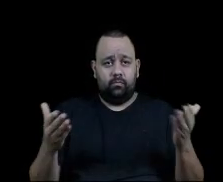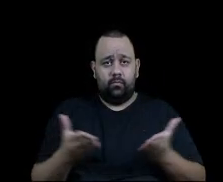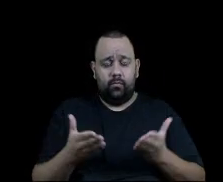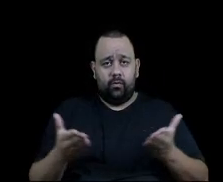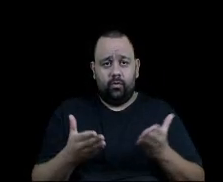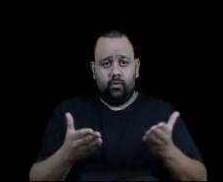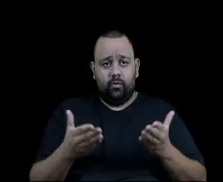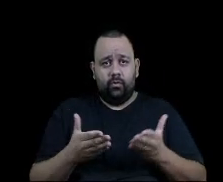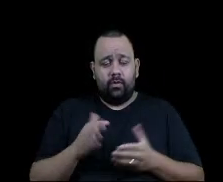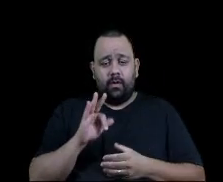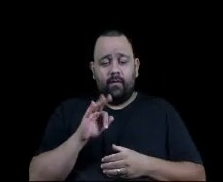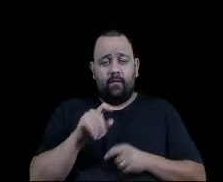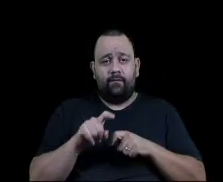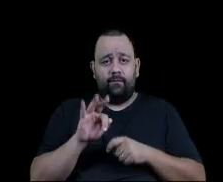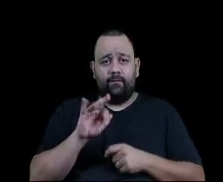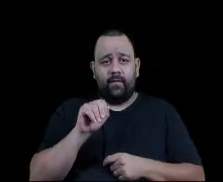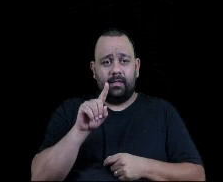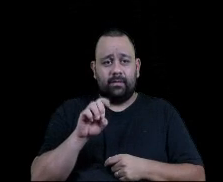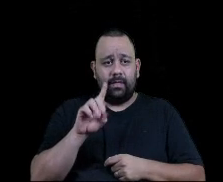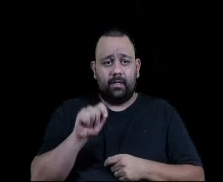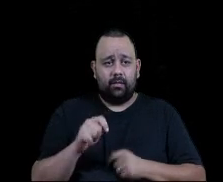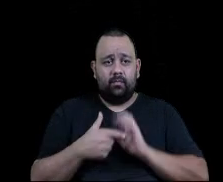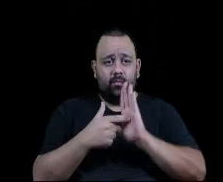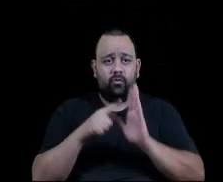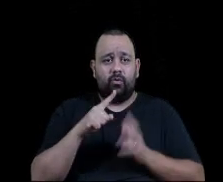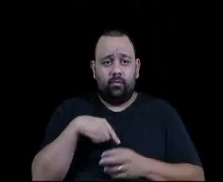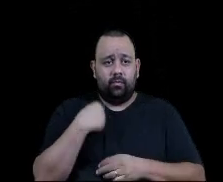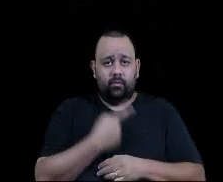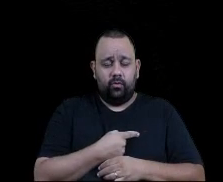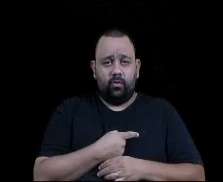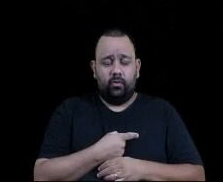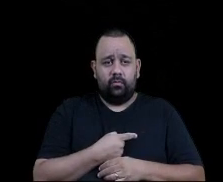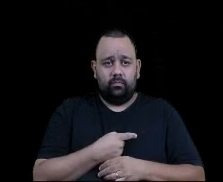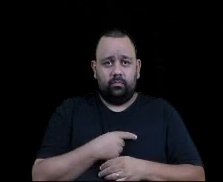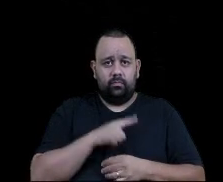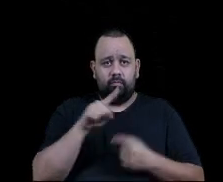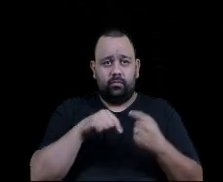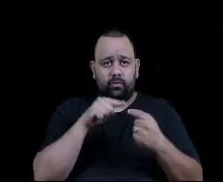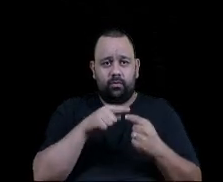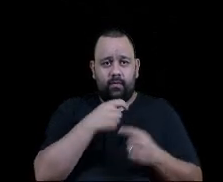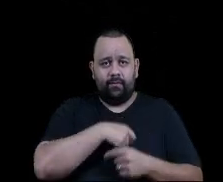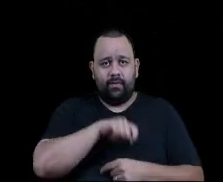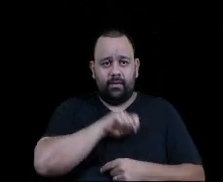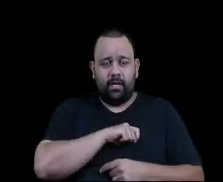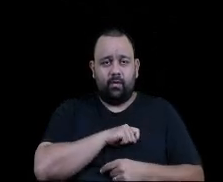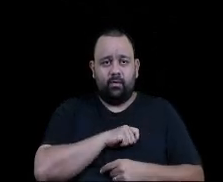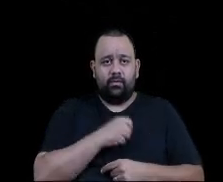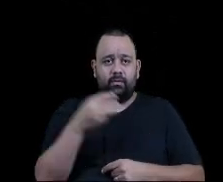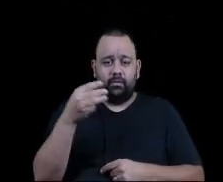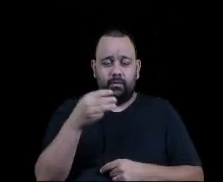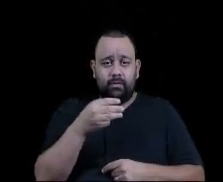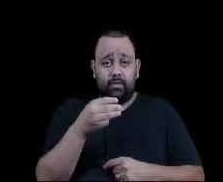e declaro então encerrada a audiência pública da Fazenda, que apresentou para a gente aí a avaliação das